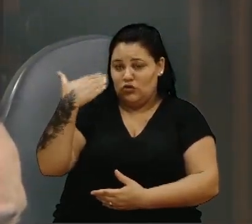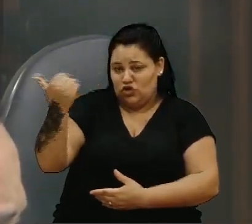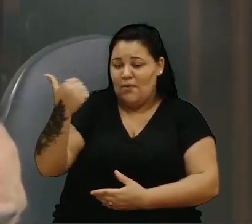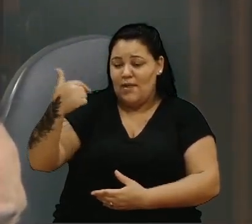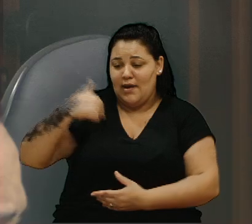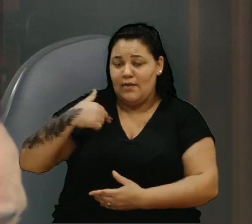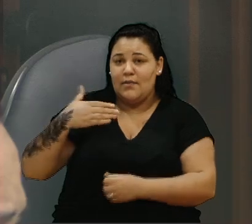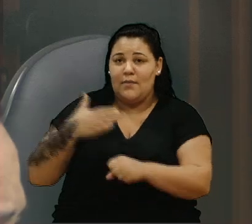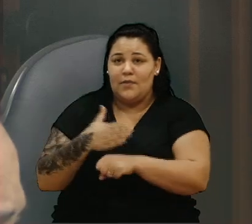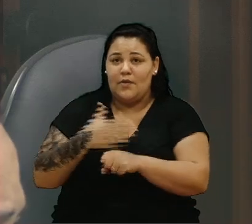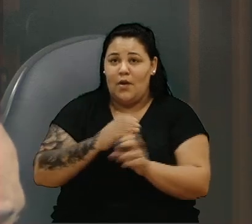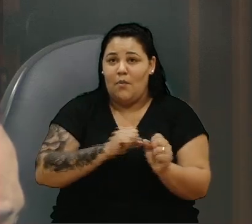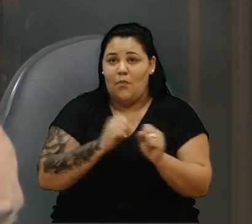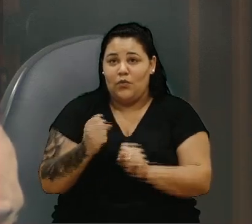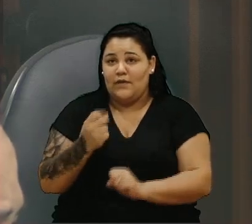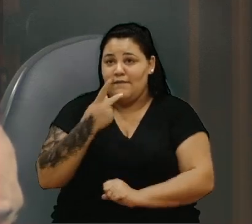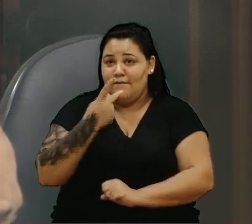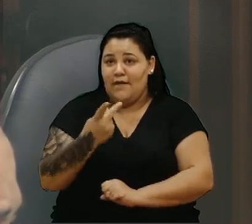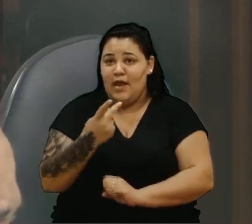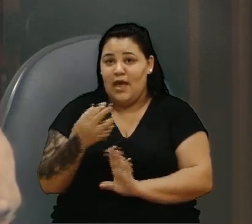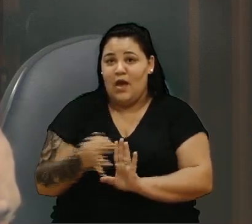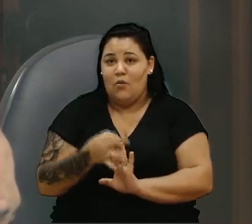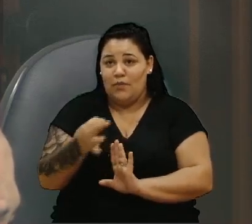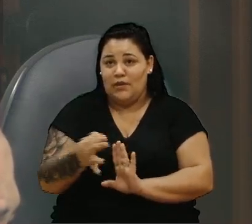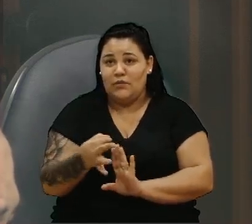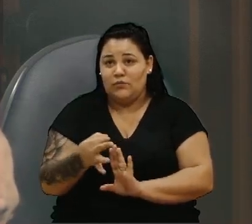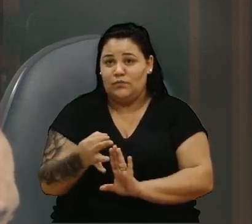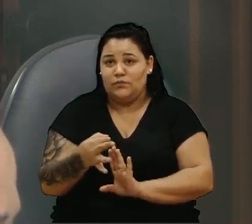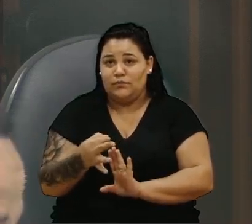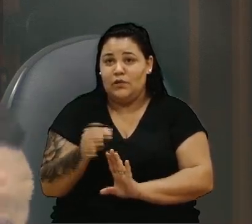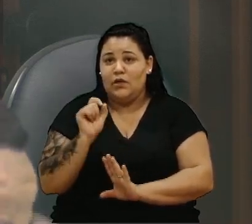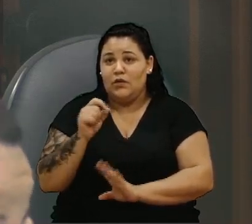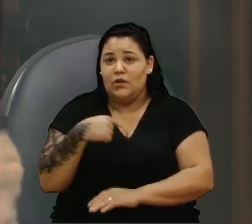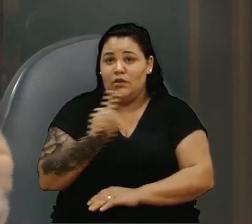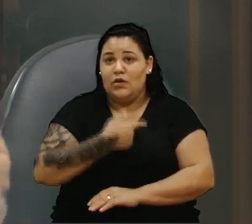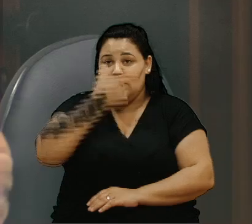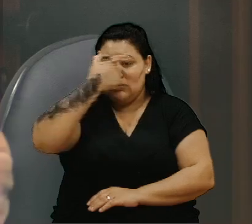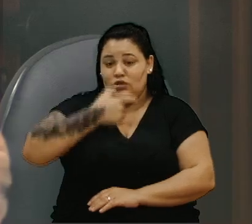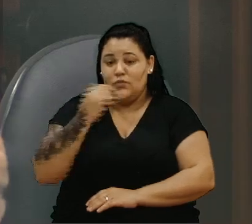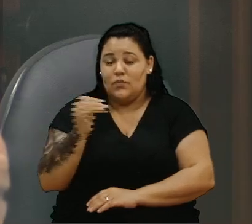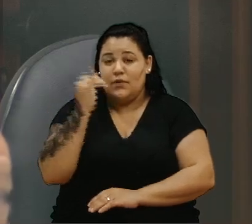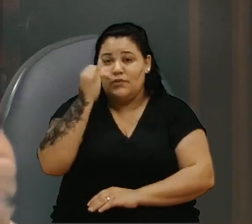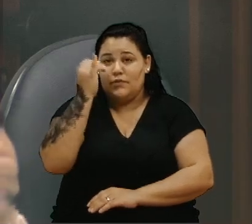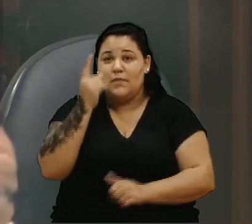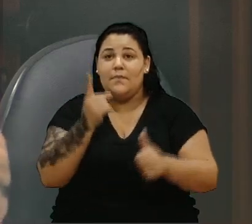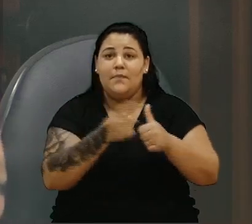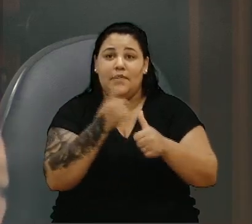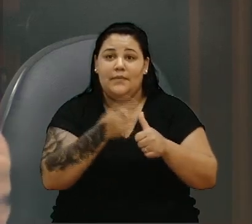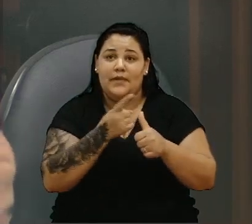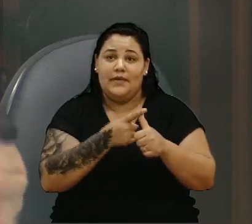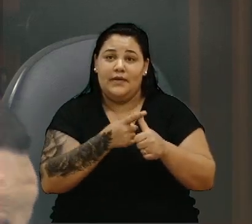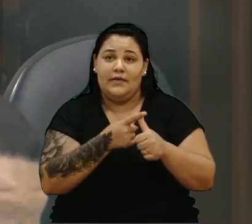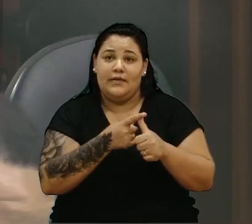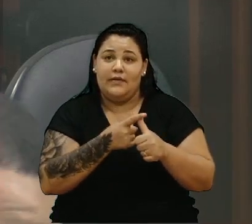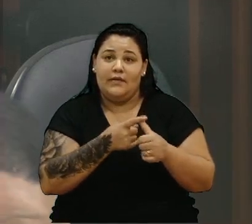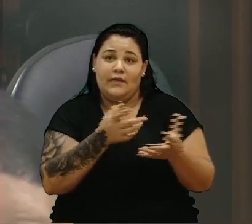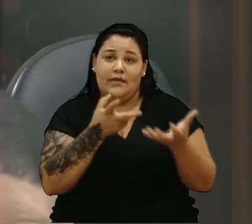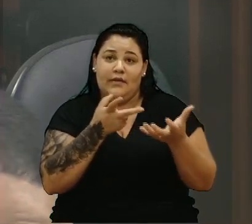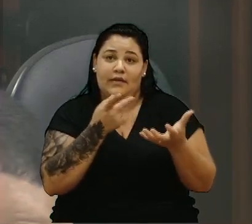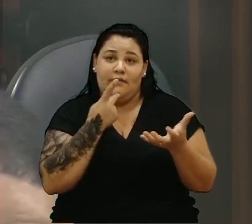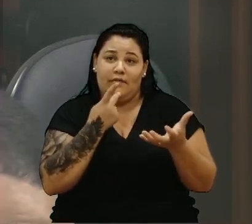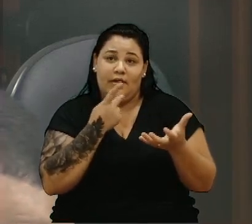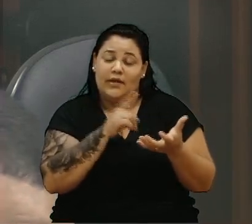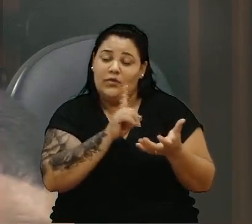poder trazer a nossa opinião e aquilo que nós consideramos importantes. Primeiramente, eu gostaria de dizer que eu não sou doutora também, vereador